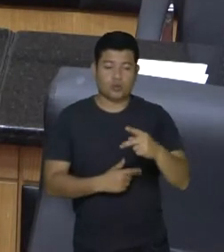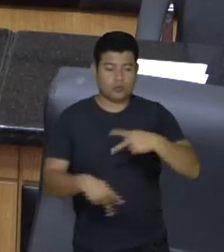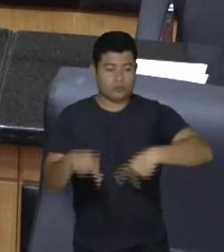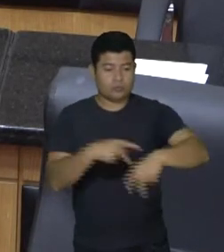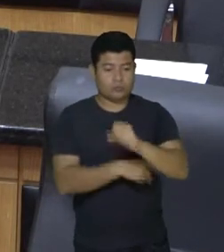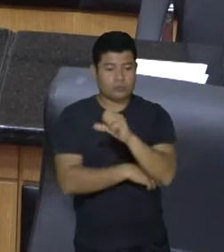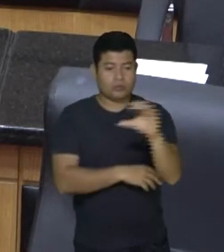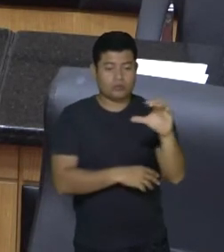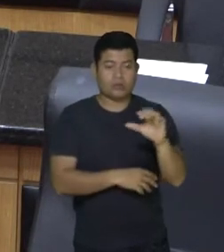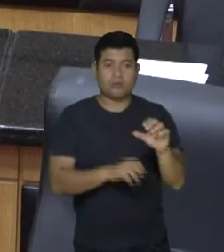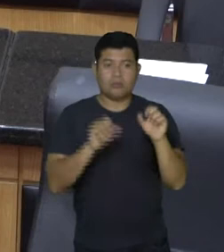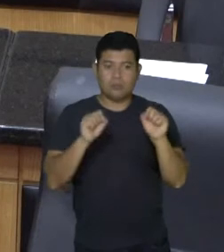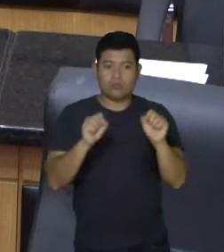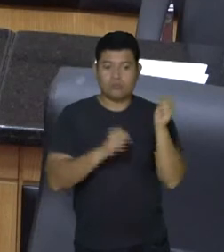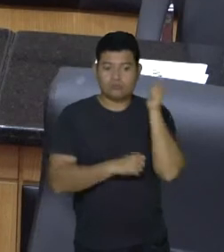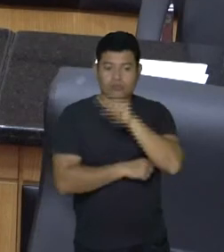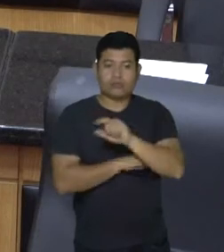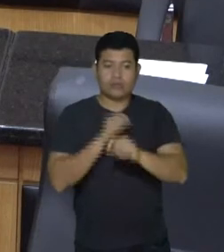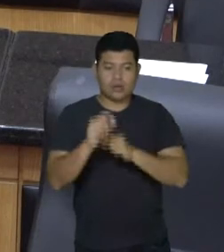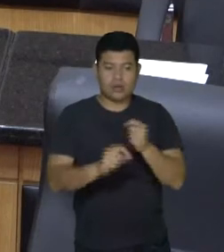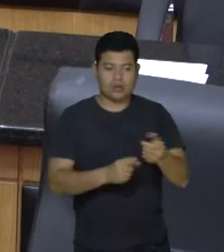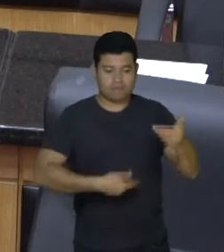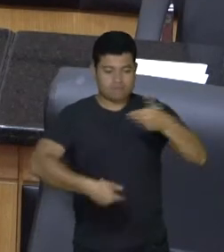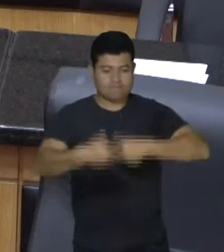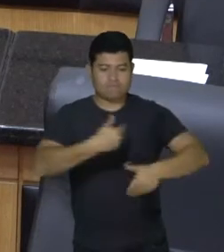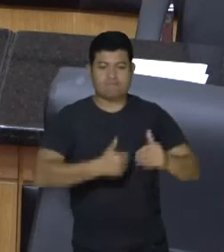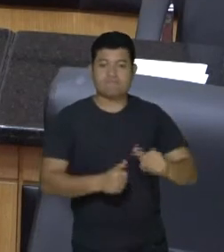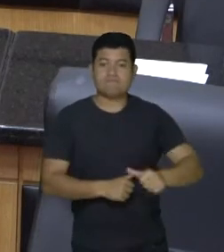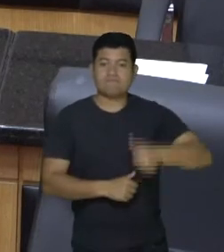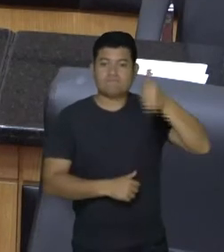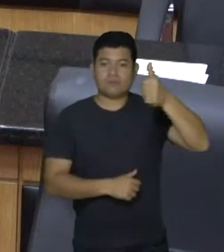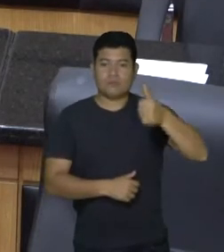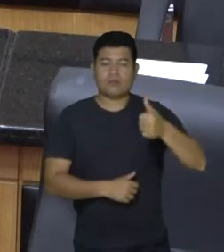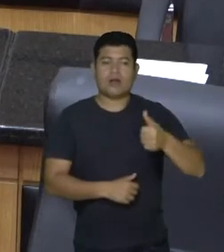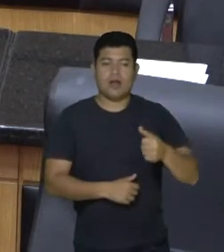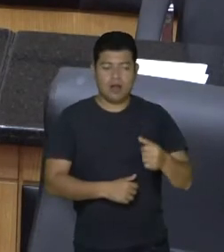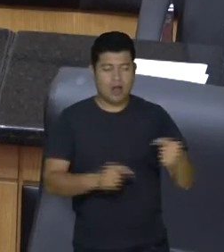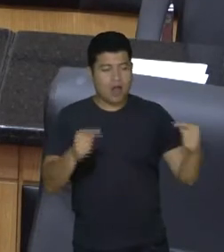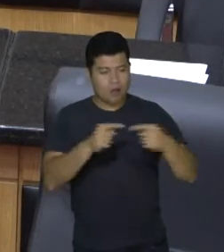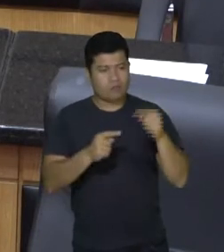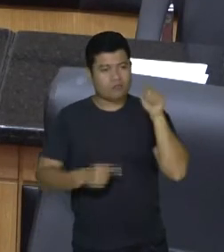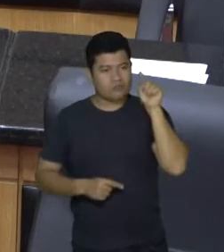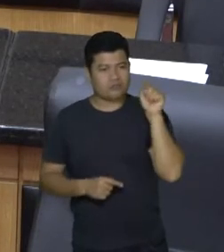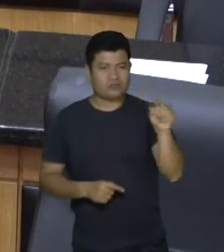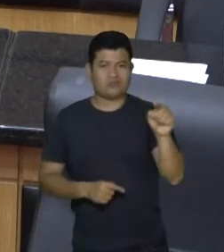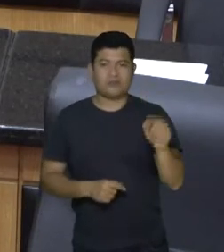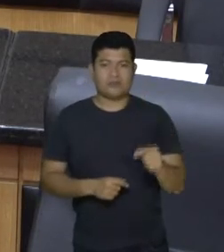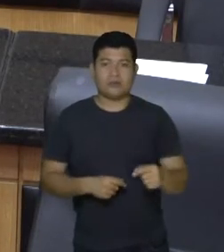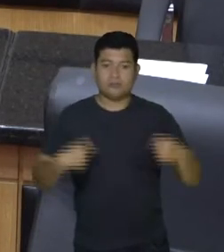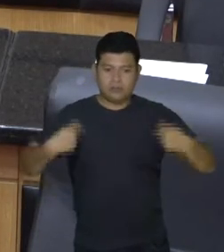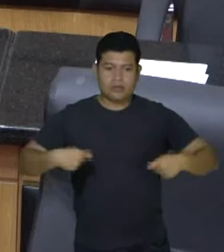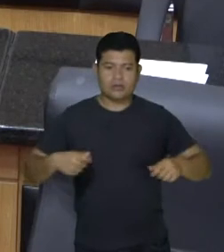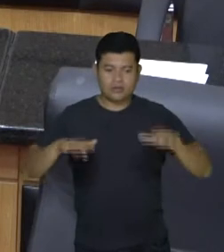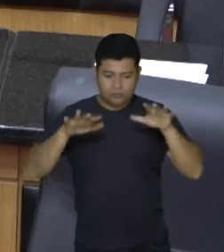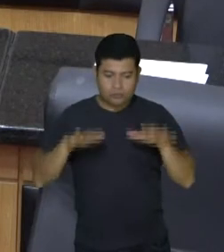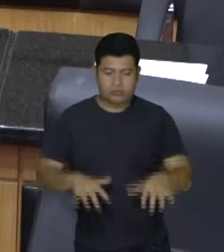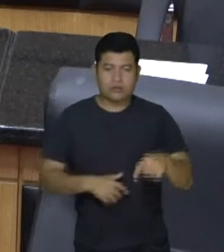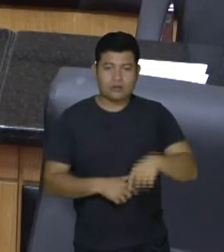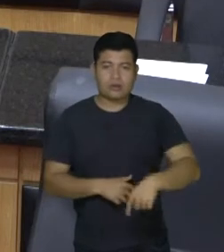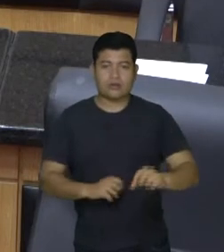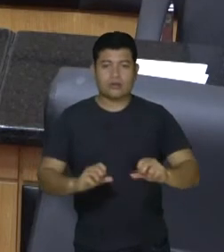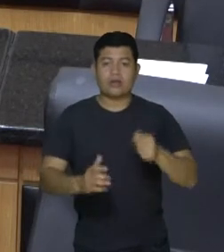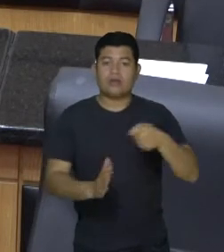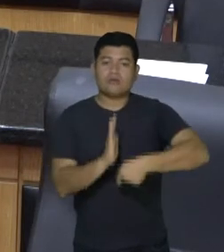ser melhor atendida. São pessoas como o senhor que tem que estar nessa casa, né,